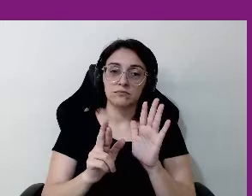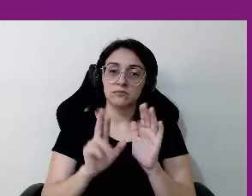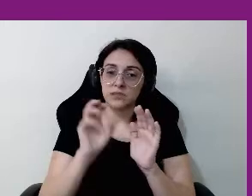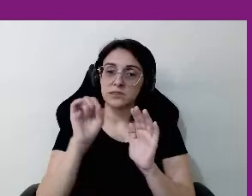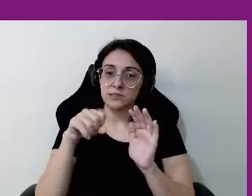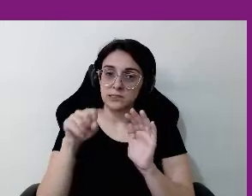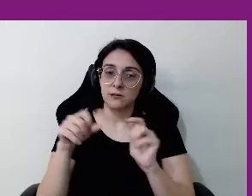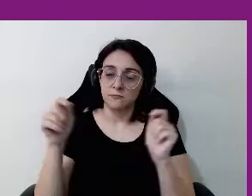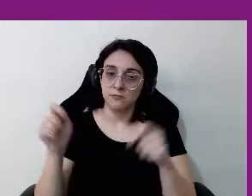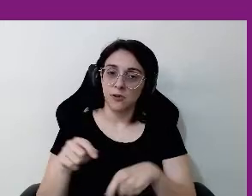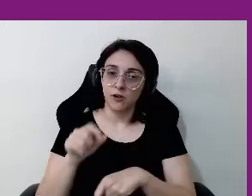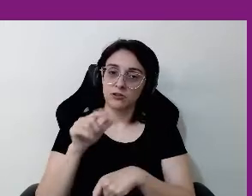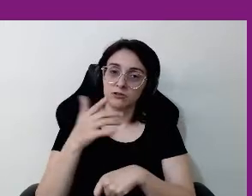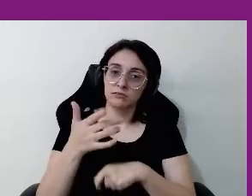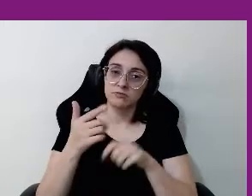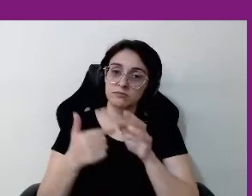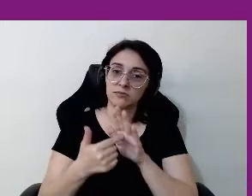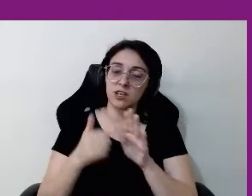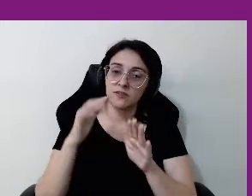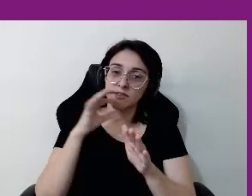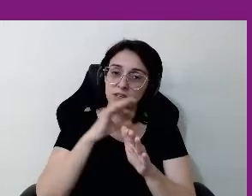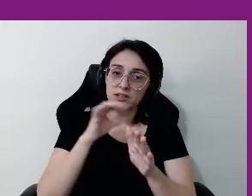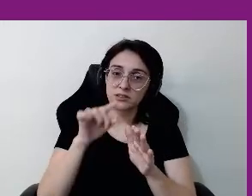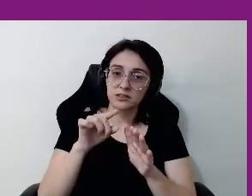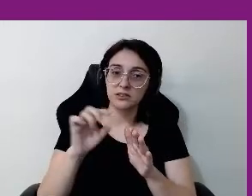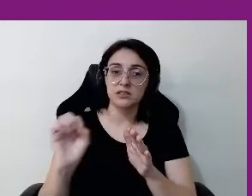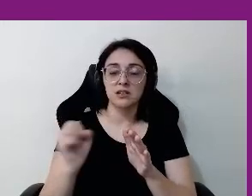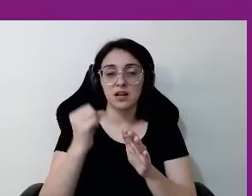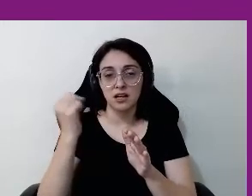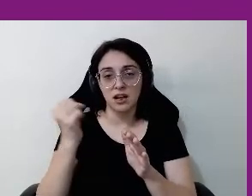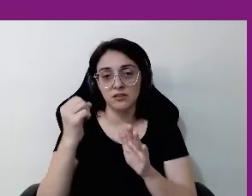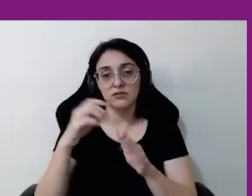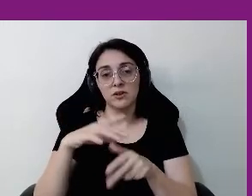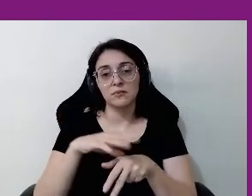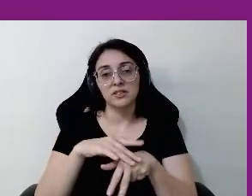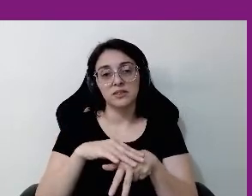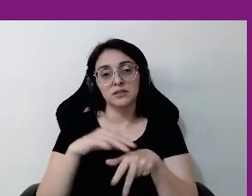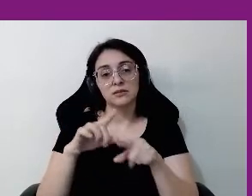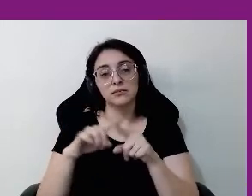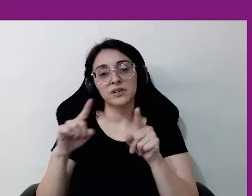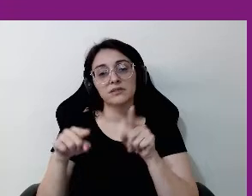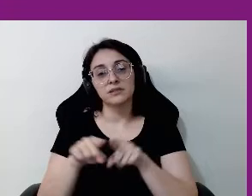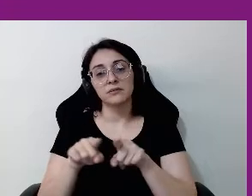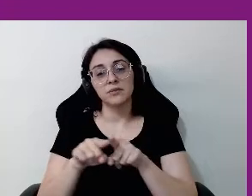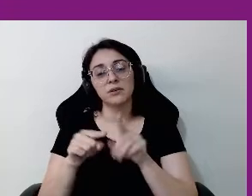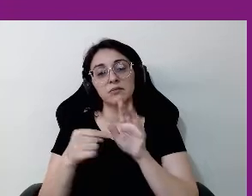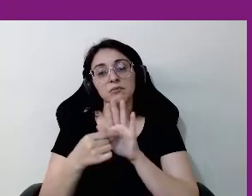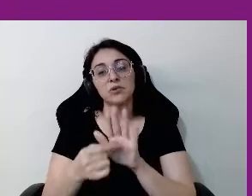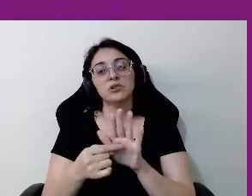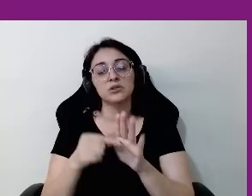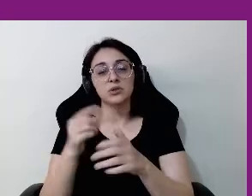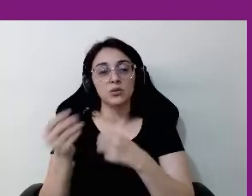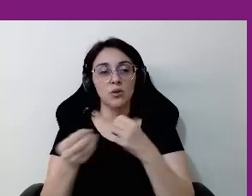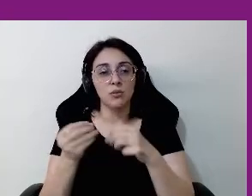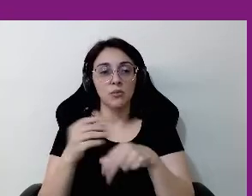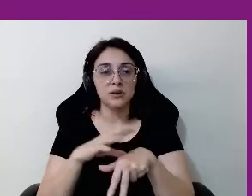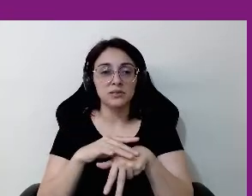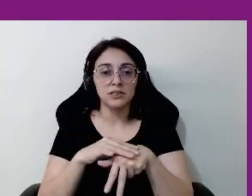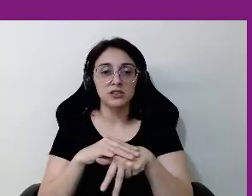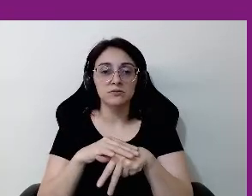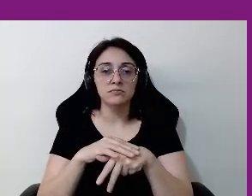sim, poderia ser um reflexo da gravidade dos pacientes, mas também poderia ser um reflexo de como os pacientes